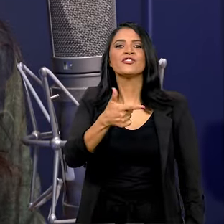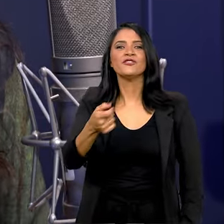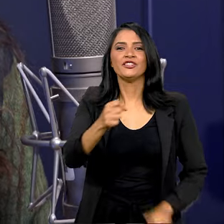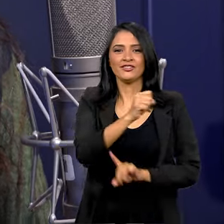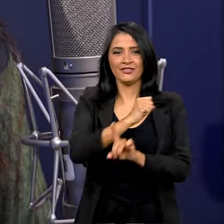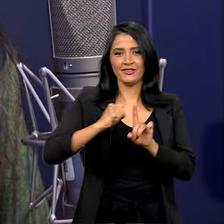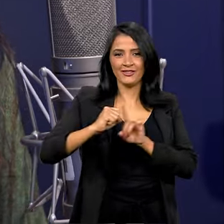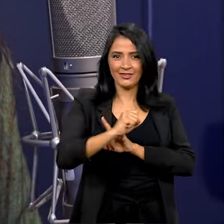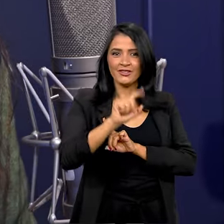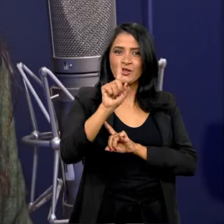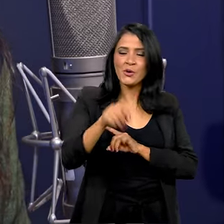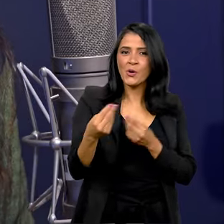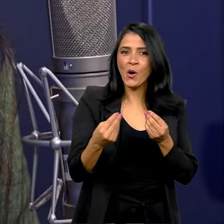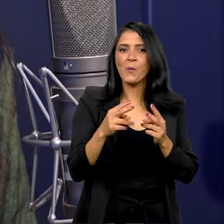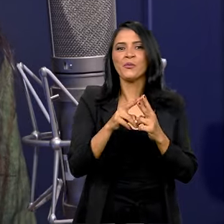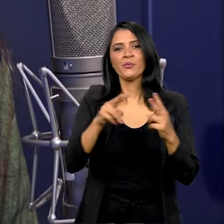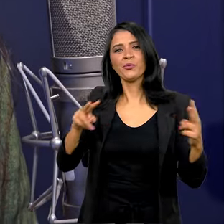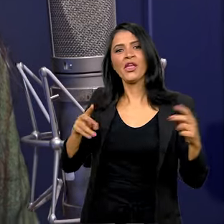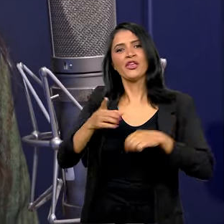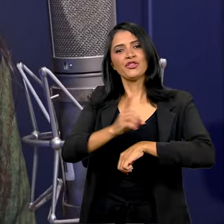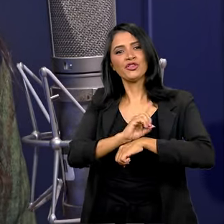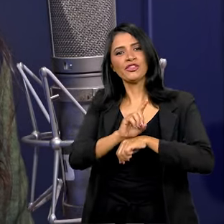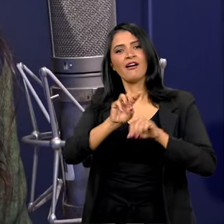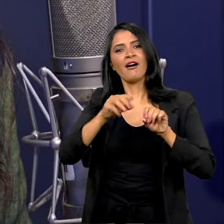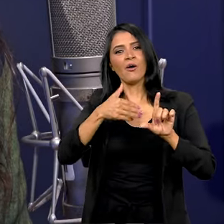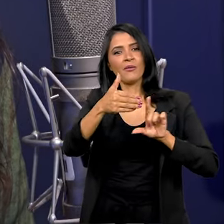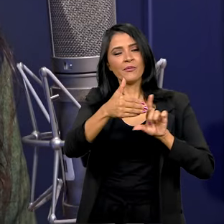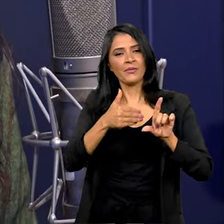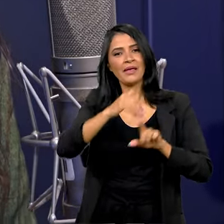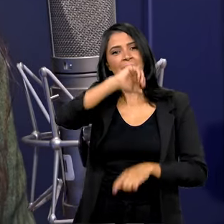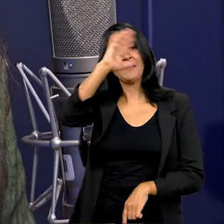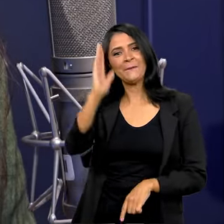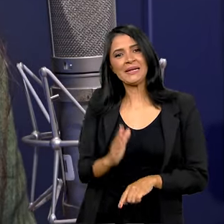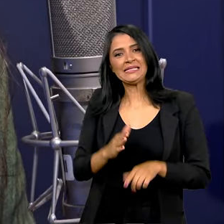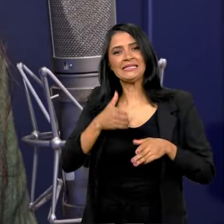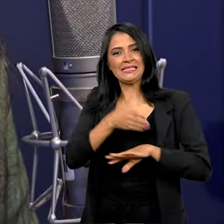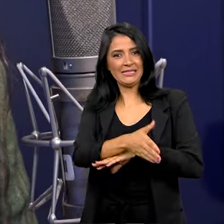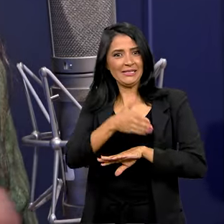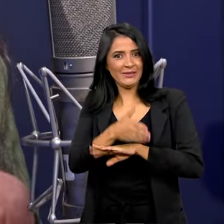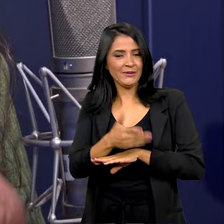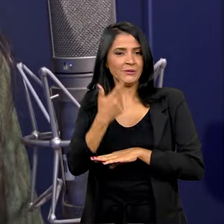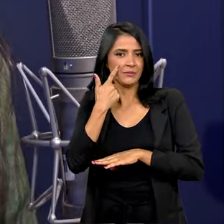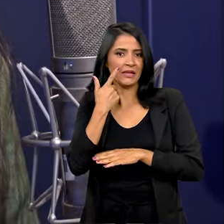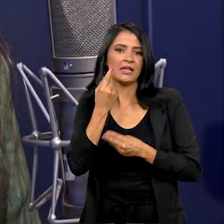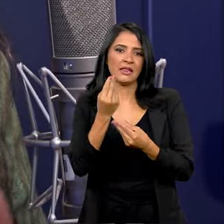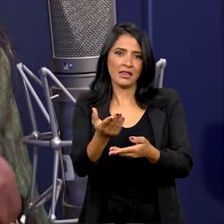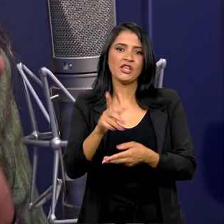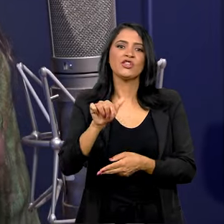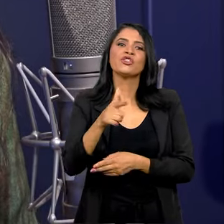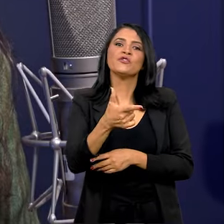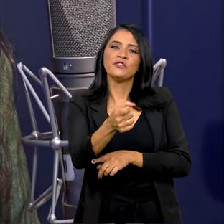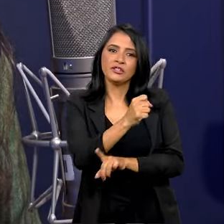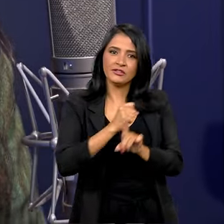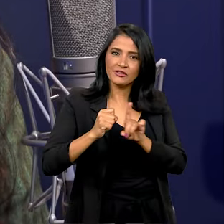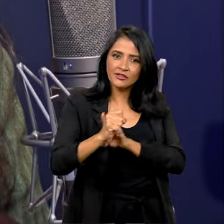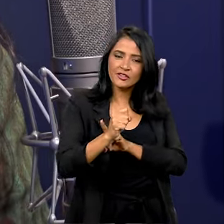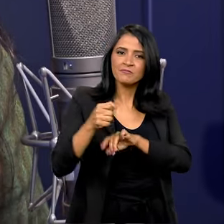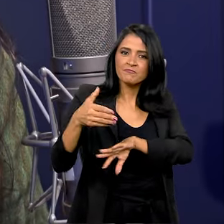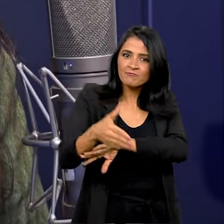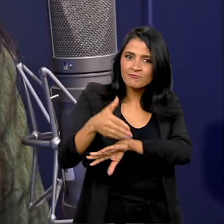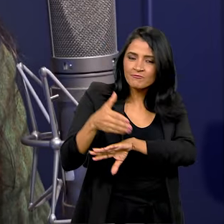G20 social de forma digital pela plataforma Brasil participativo que traz o G20